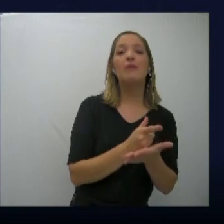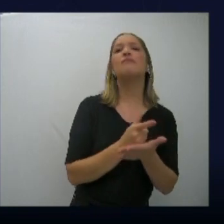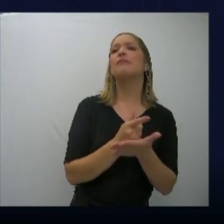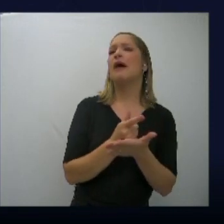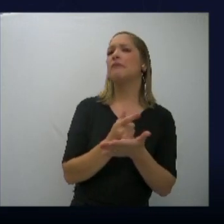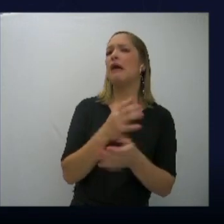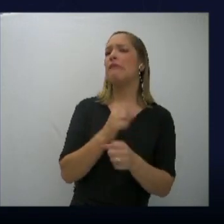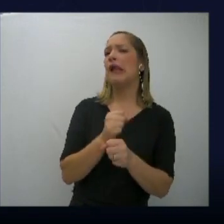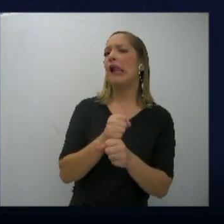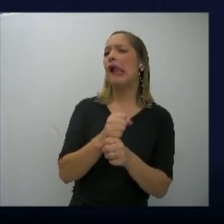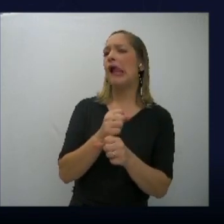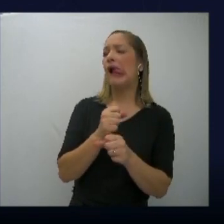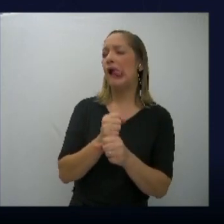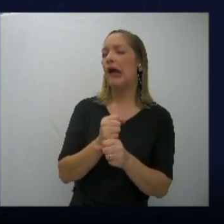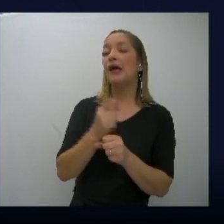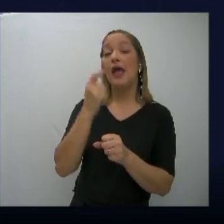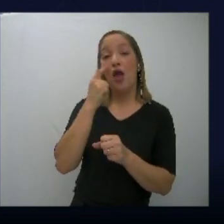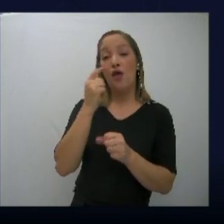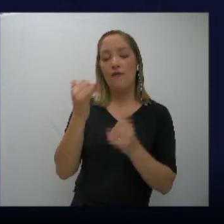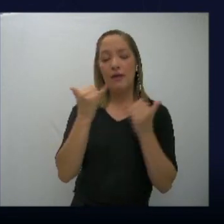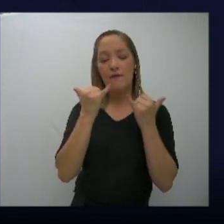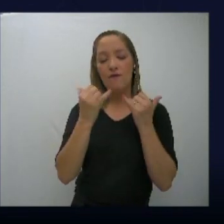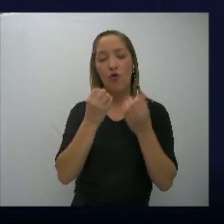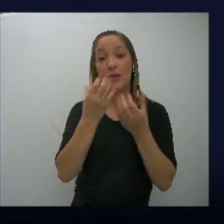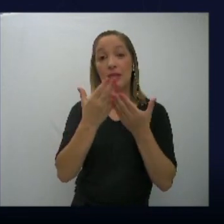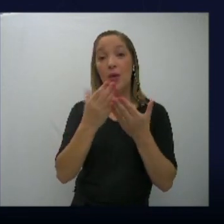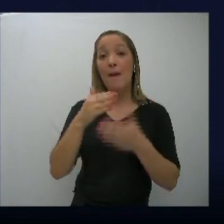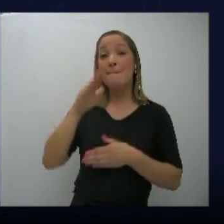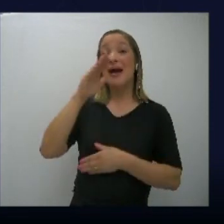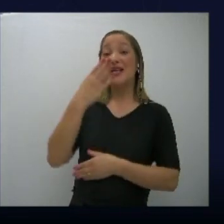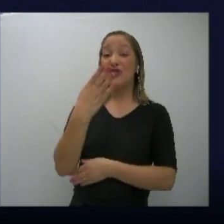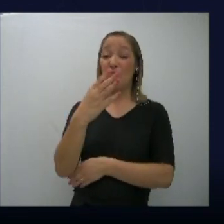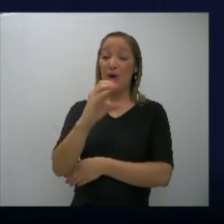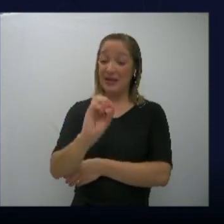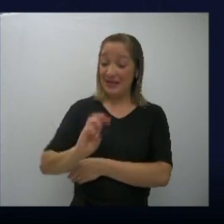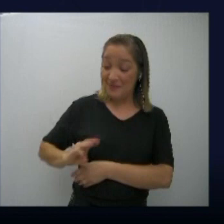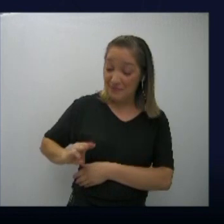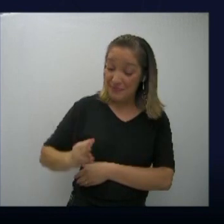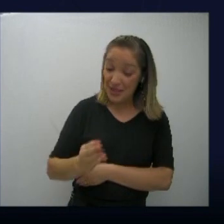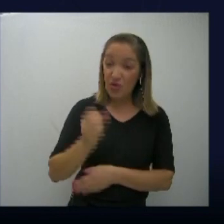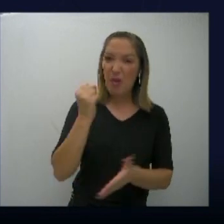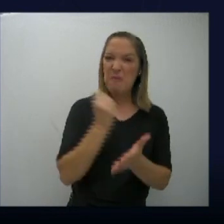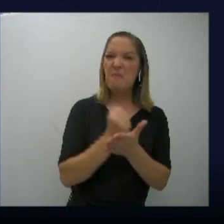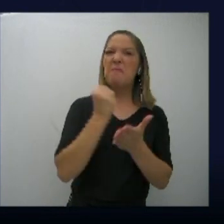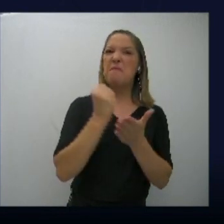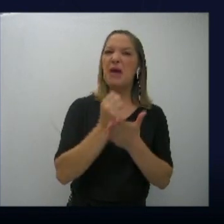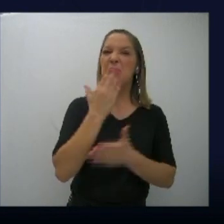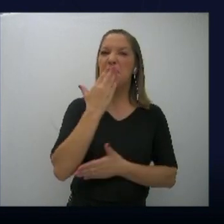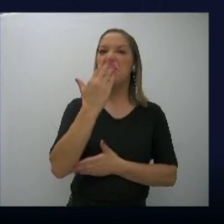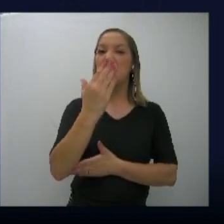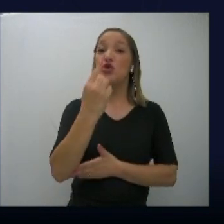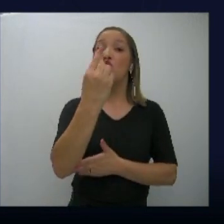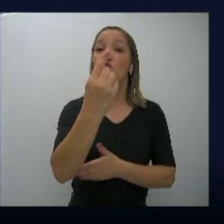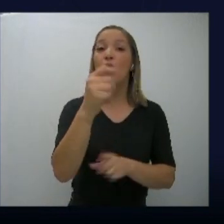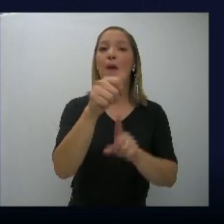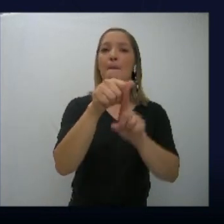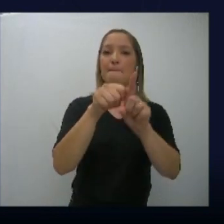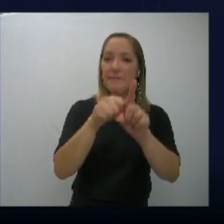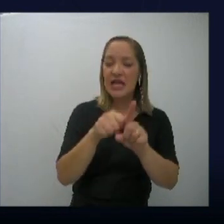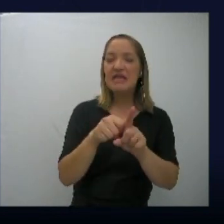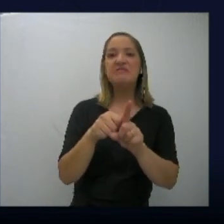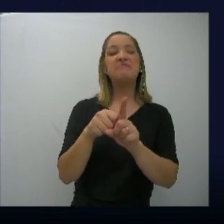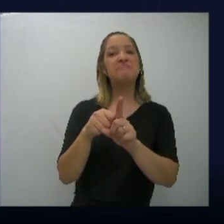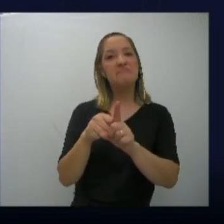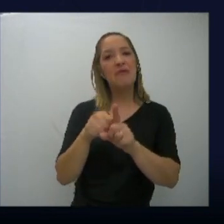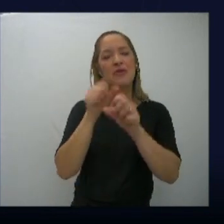olhei alguns dados mais de 40 milhões de registros e pedidos no iFood único mês como é que você lidou com